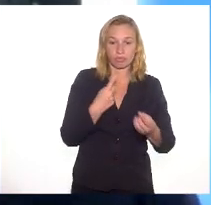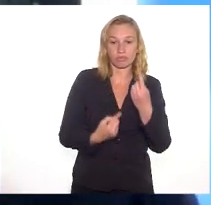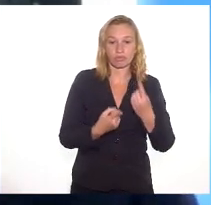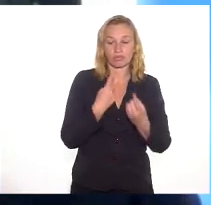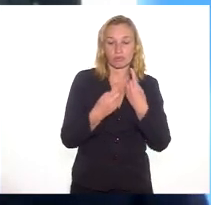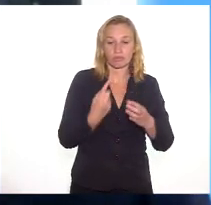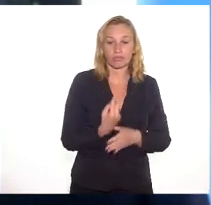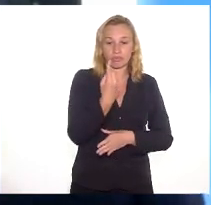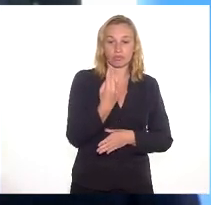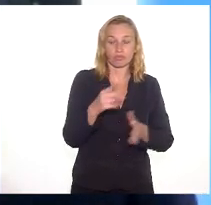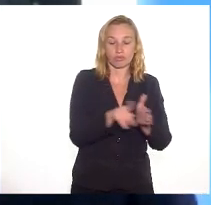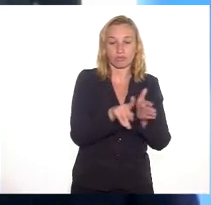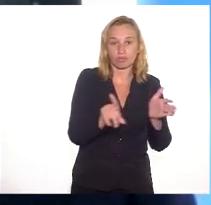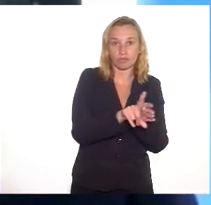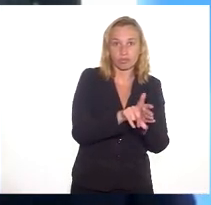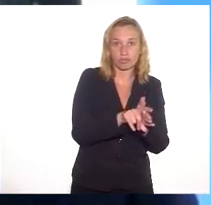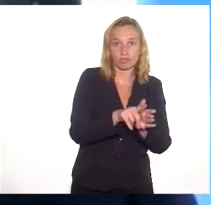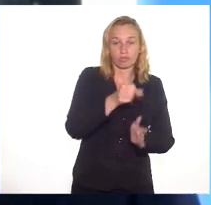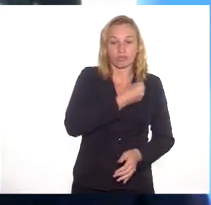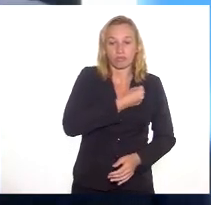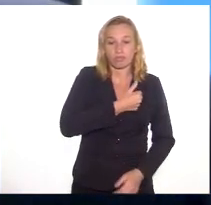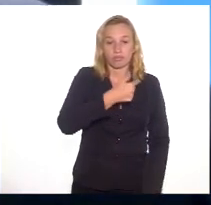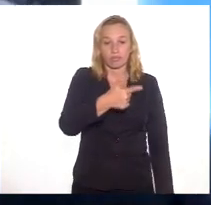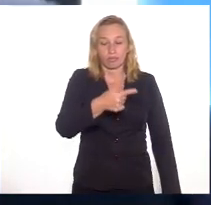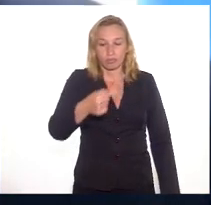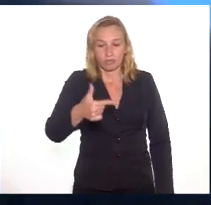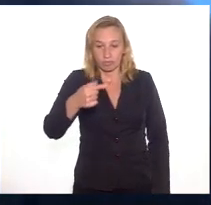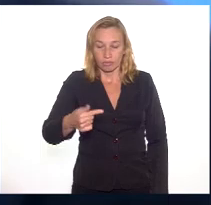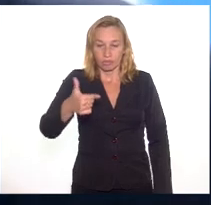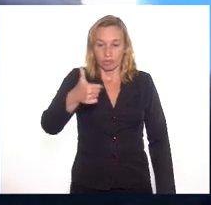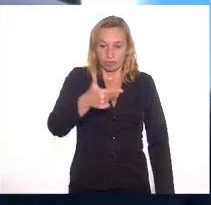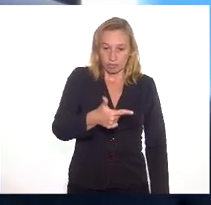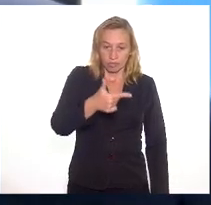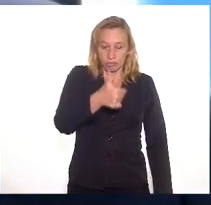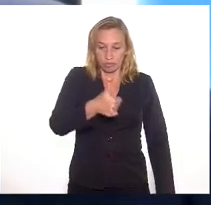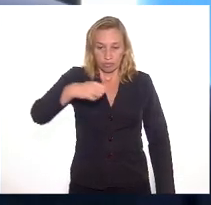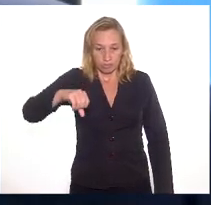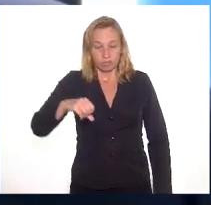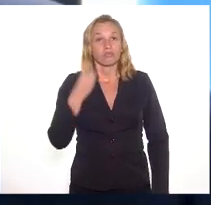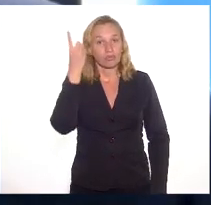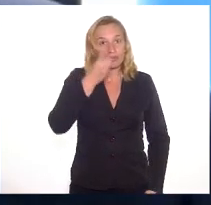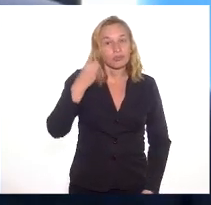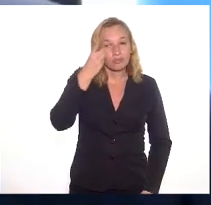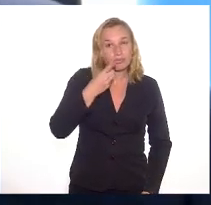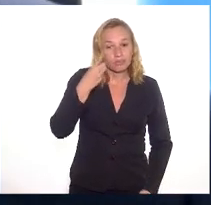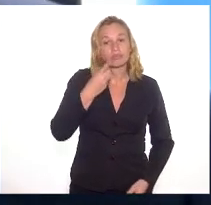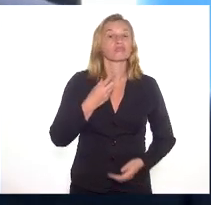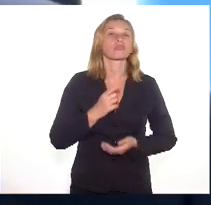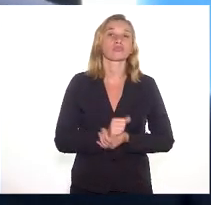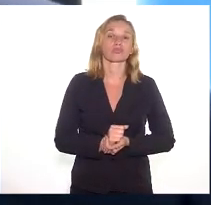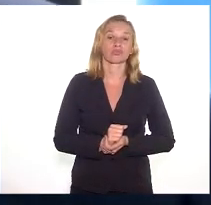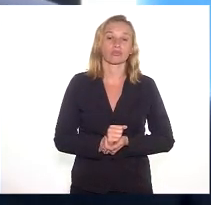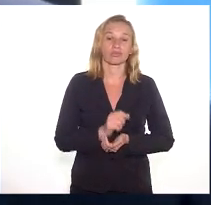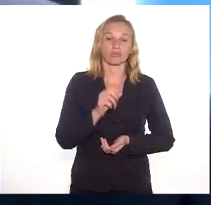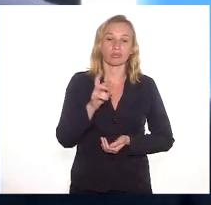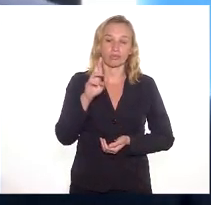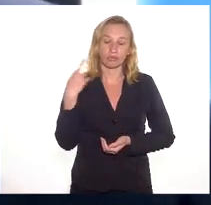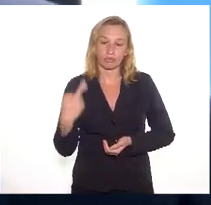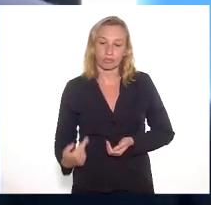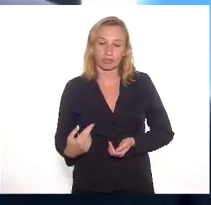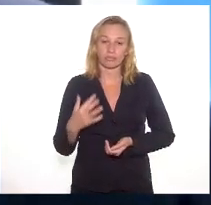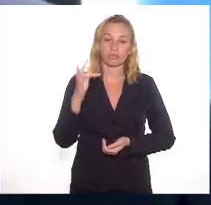única. Projeto de Lei número 1772, de 19, de autoria dos deputados Renata